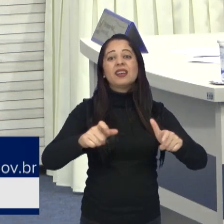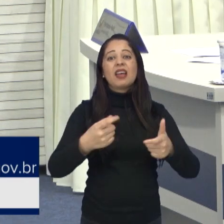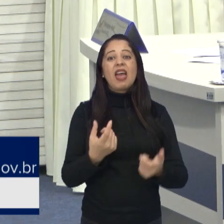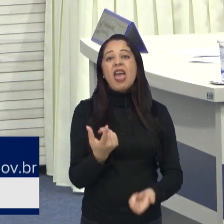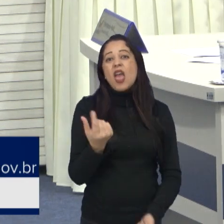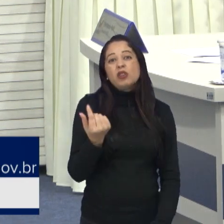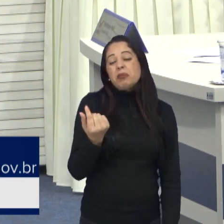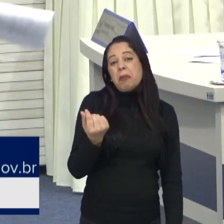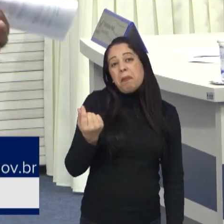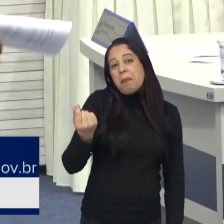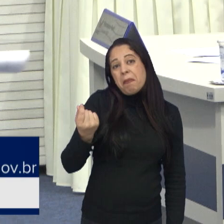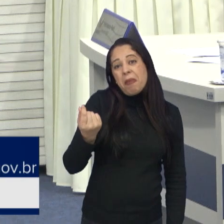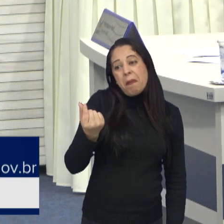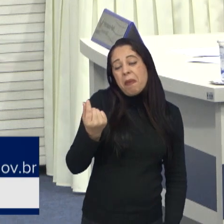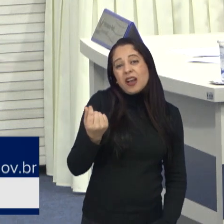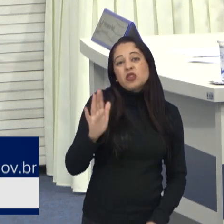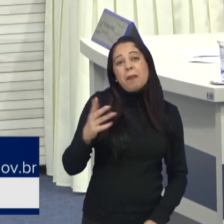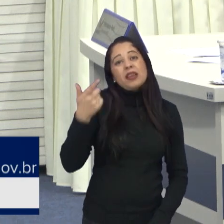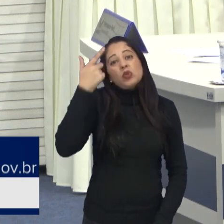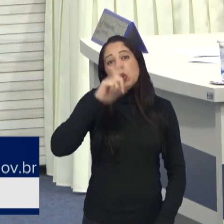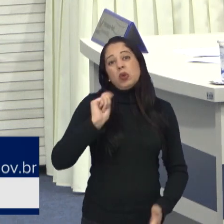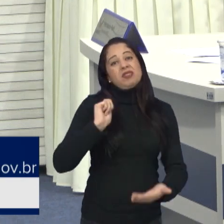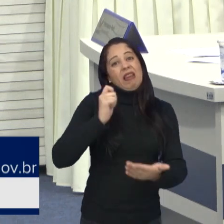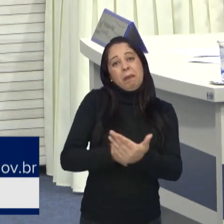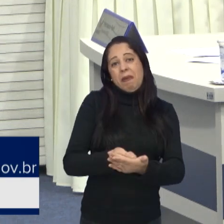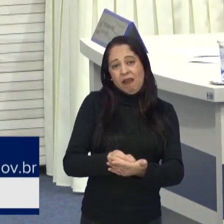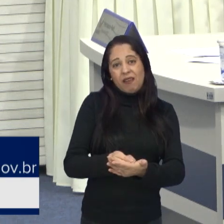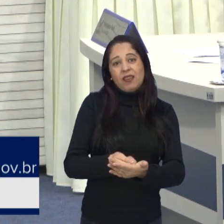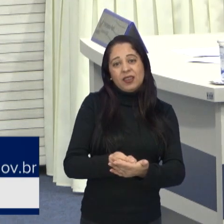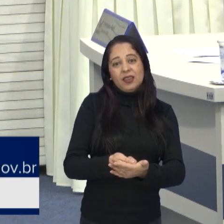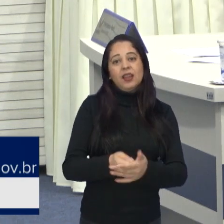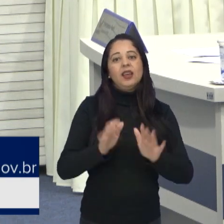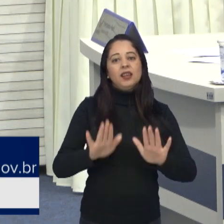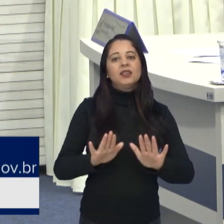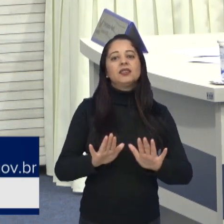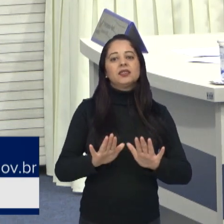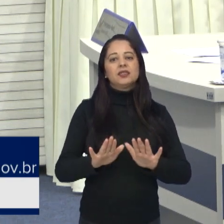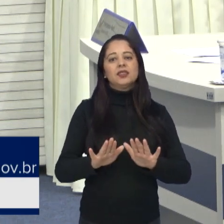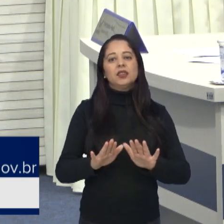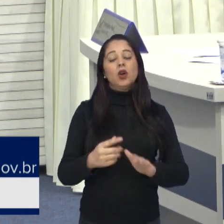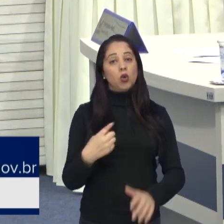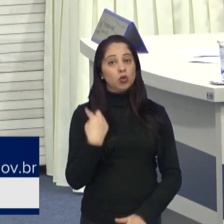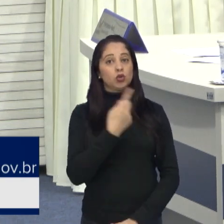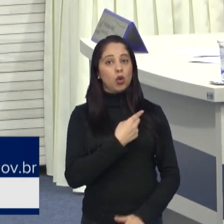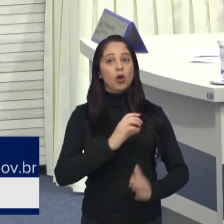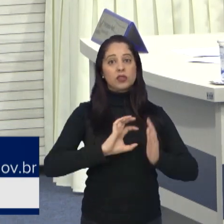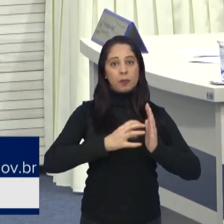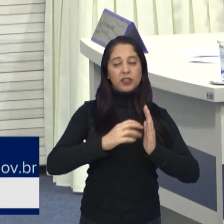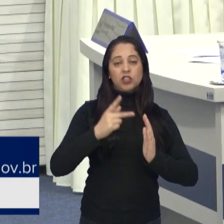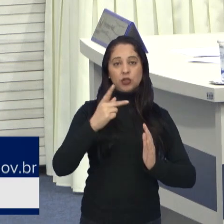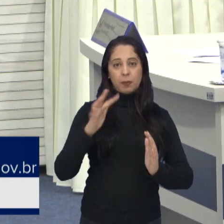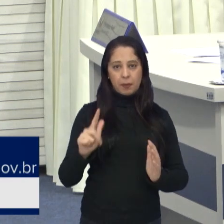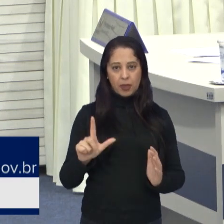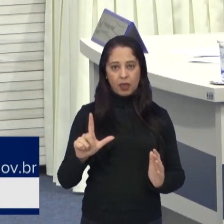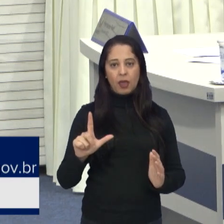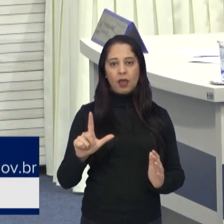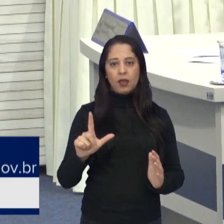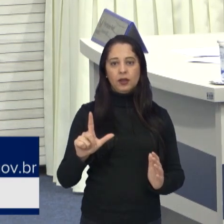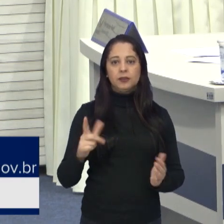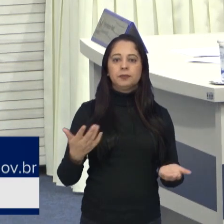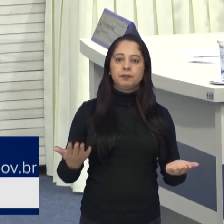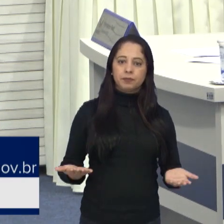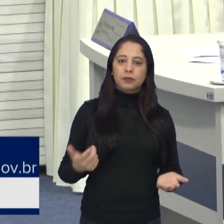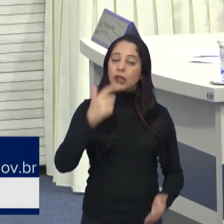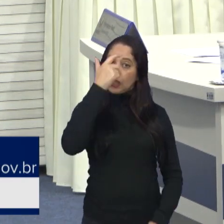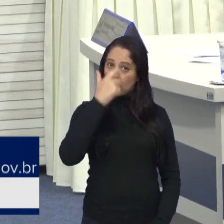valor pequeno, mas que não têm condição de pagar. Portanto, o encaminhamento da nossa votação nesse processo, até porque